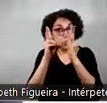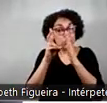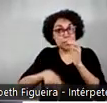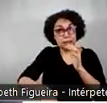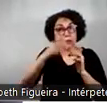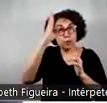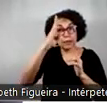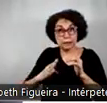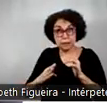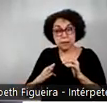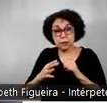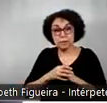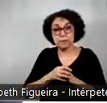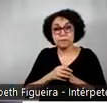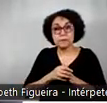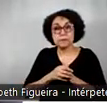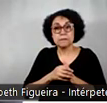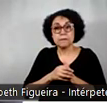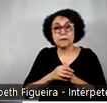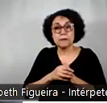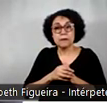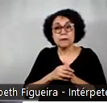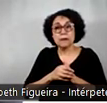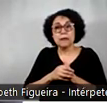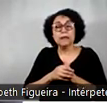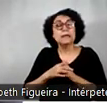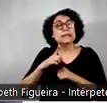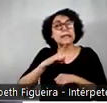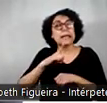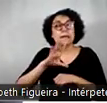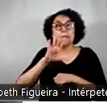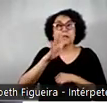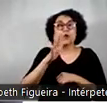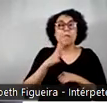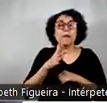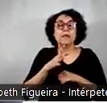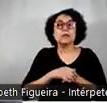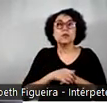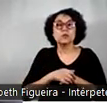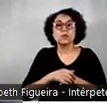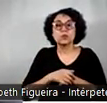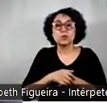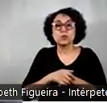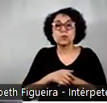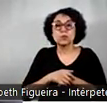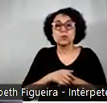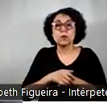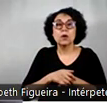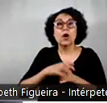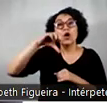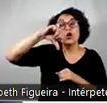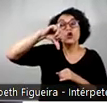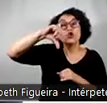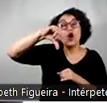que hoje em dia a gente tem cerca aí, registrado, né, pelo Acnur, 9 mil